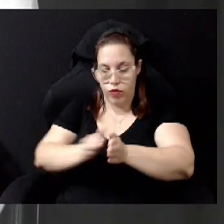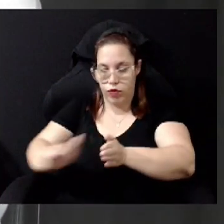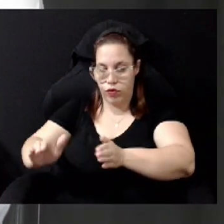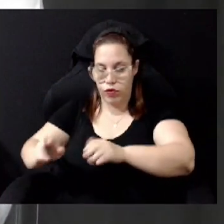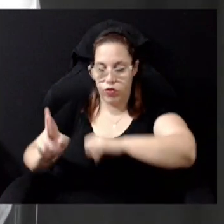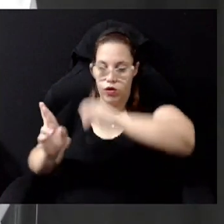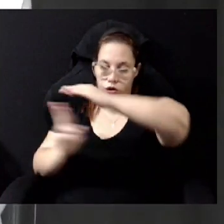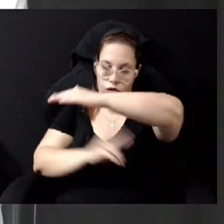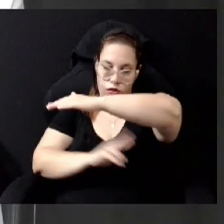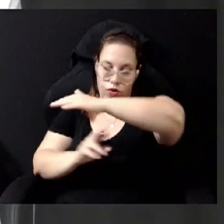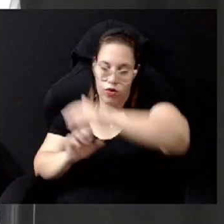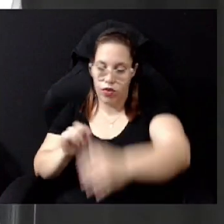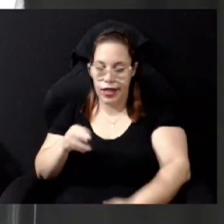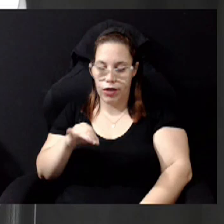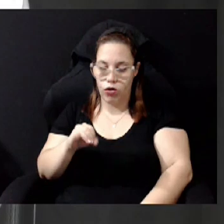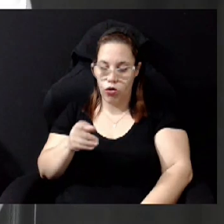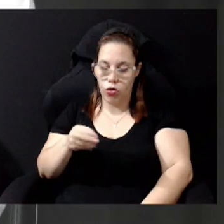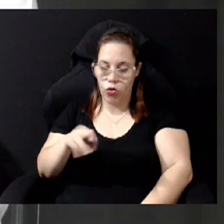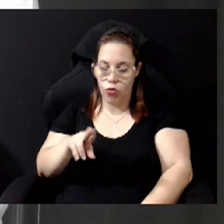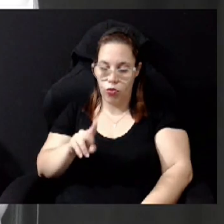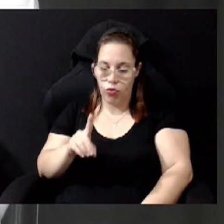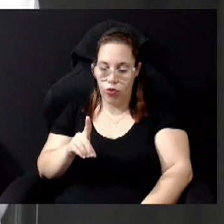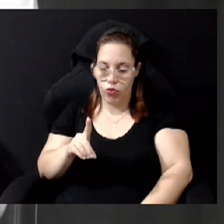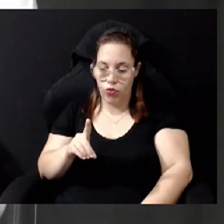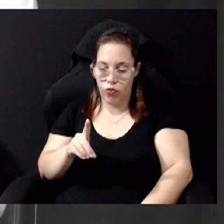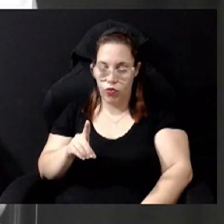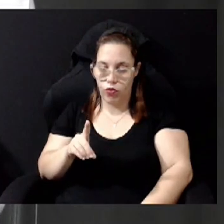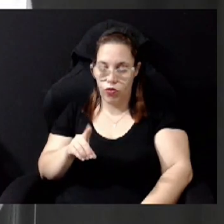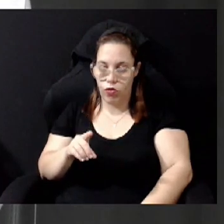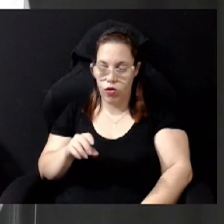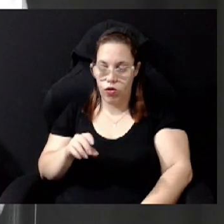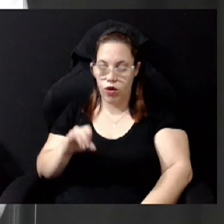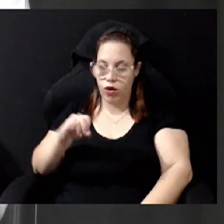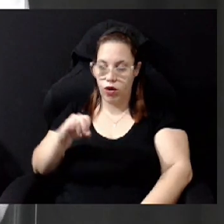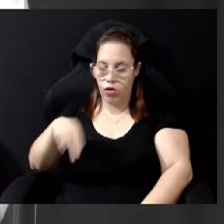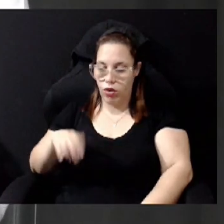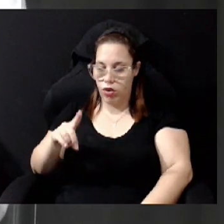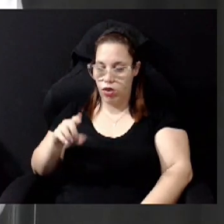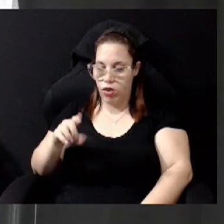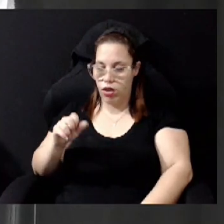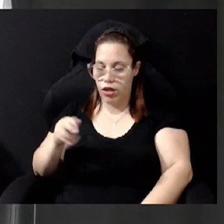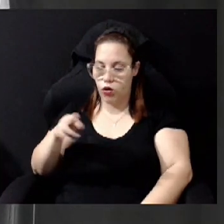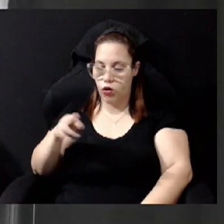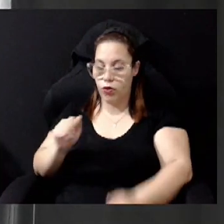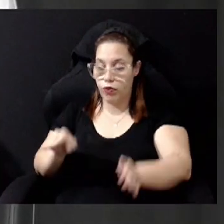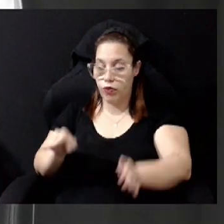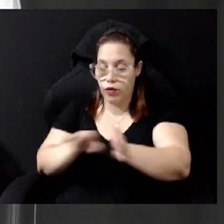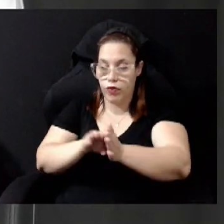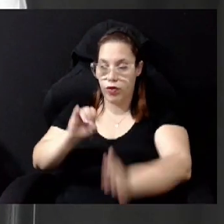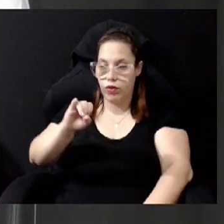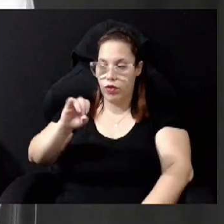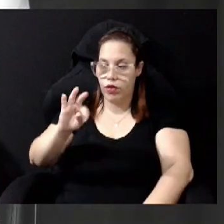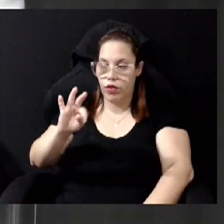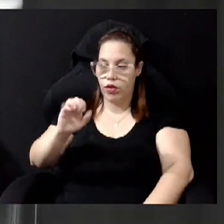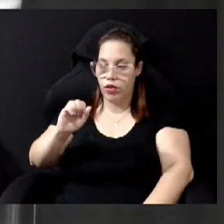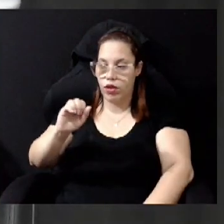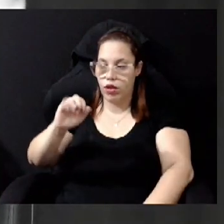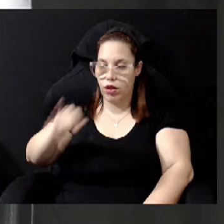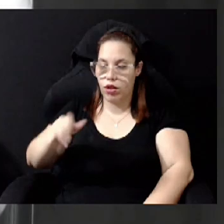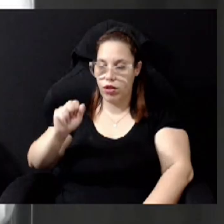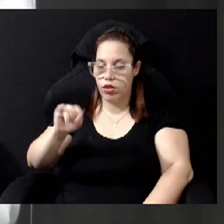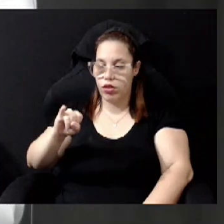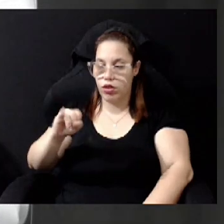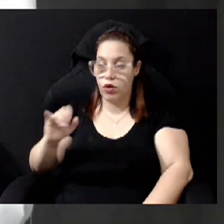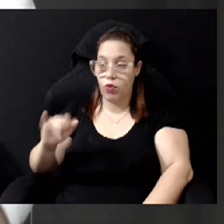Dumont até a divisa com Indaiatuba e quase lá chegando no Itajaí. Então é um dos maiores aeroportos da América